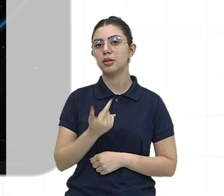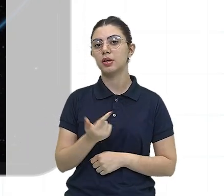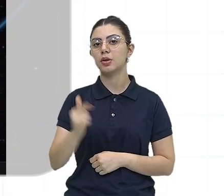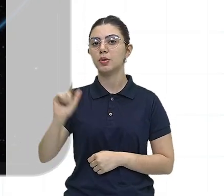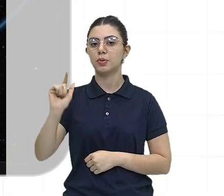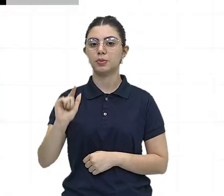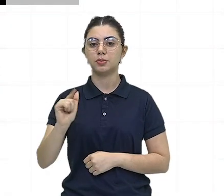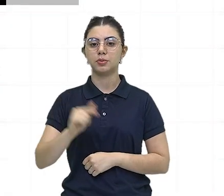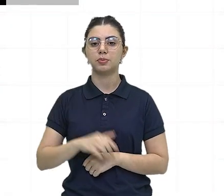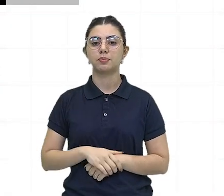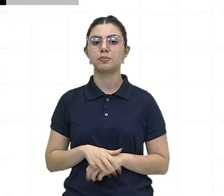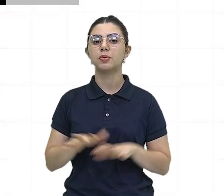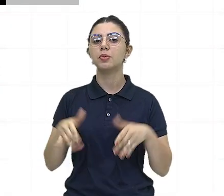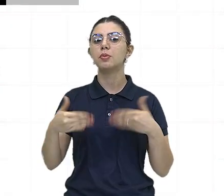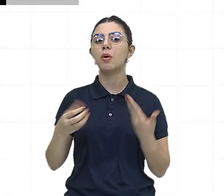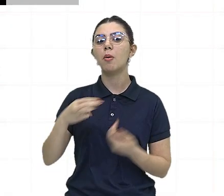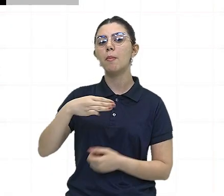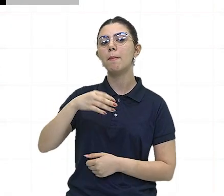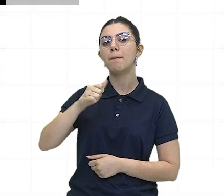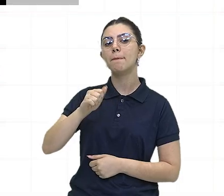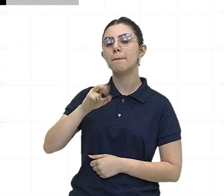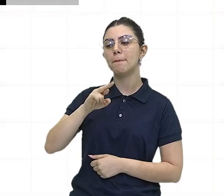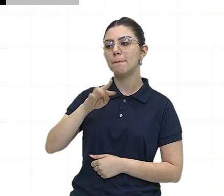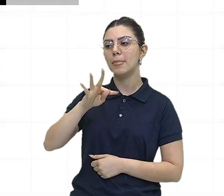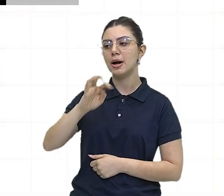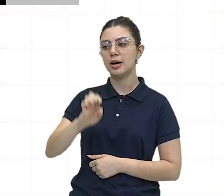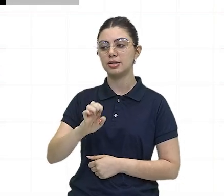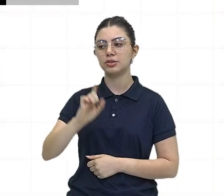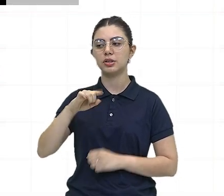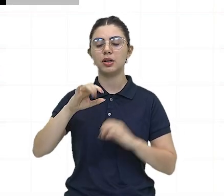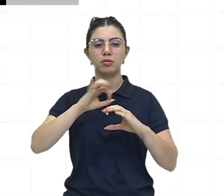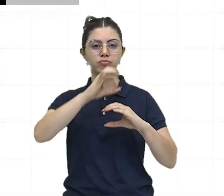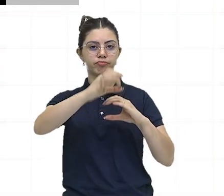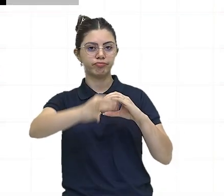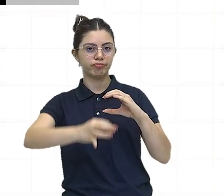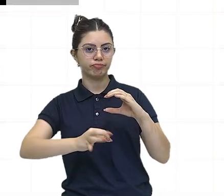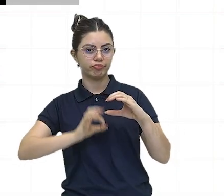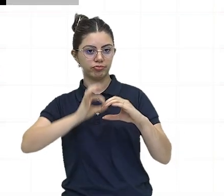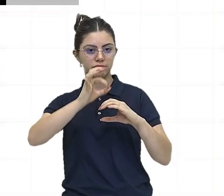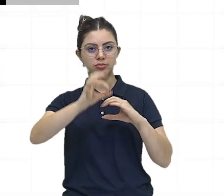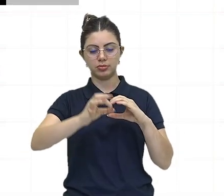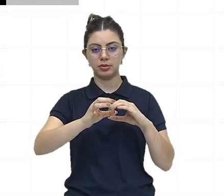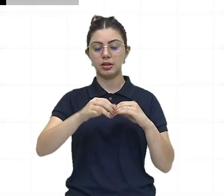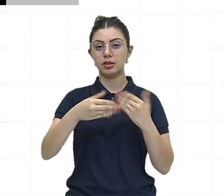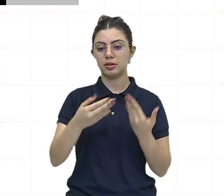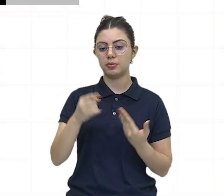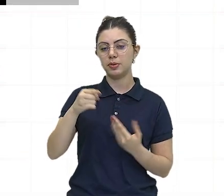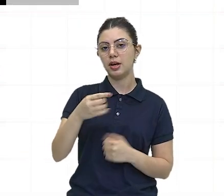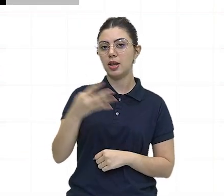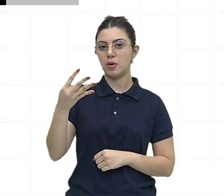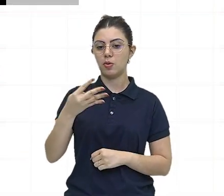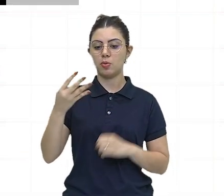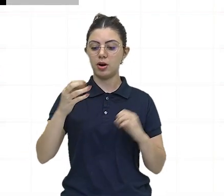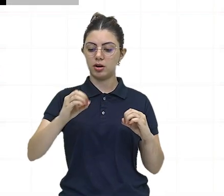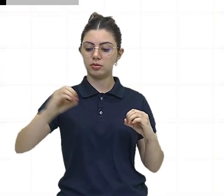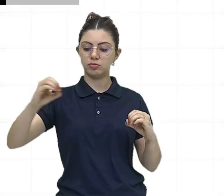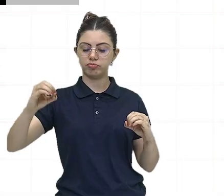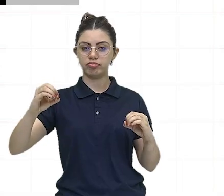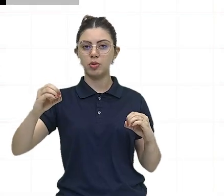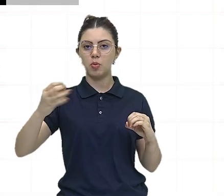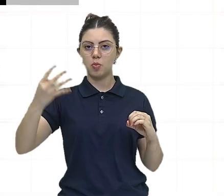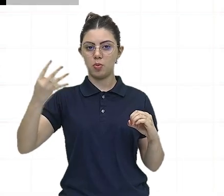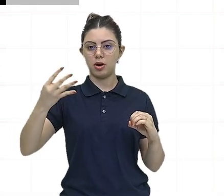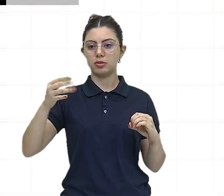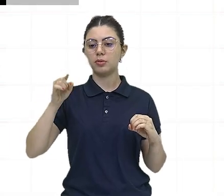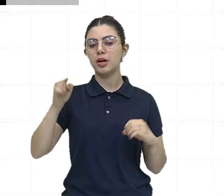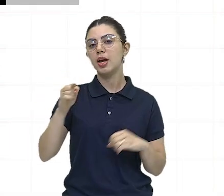planeta, Marte. Marte é o quarto planeta a partir do Sol, conhecido também como planeta vermelho,